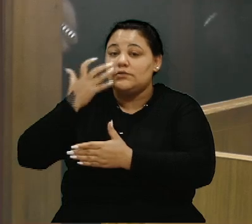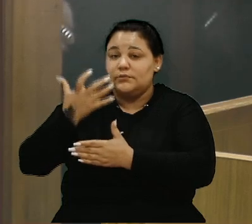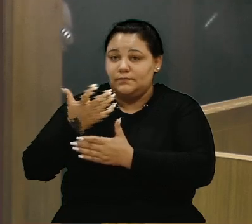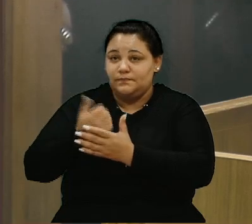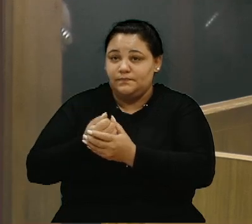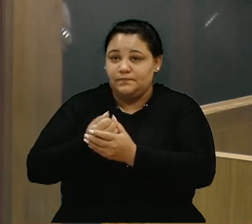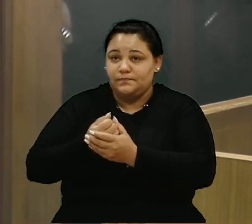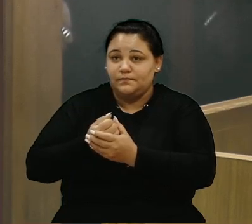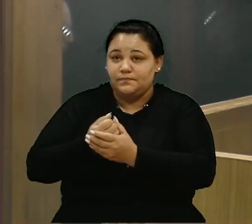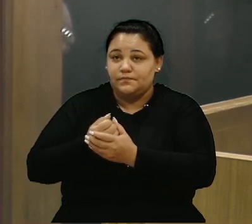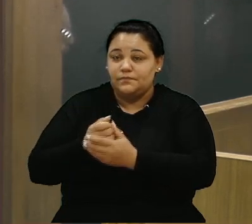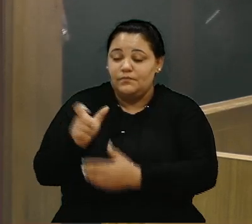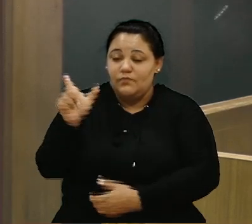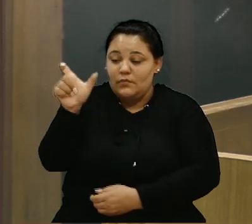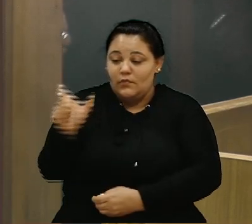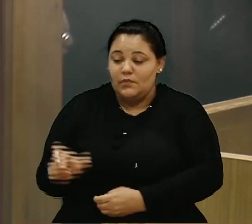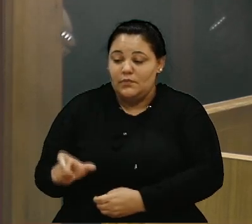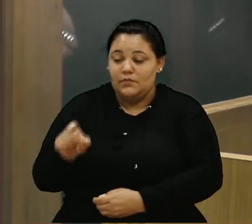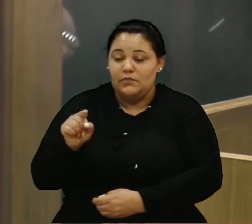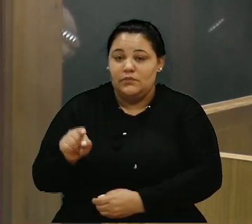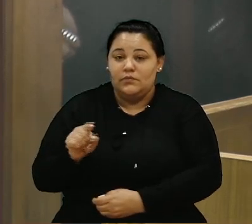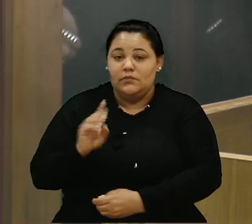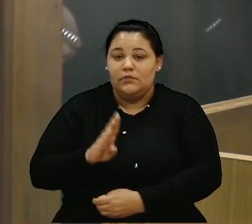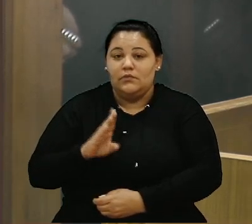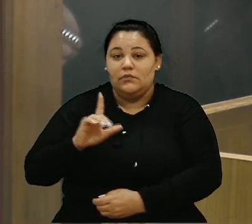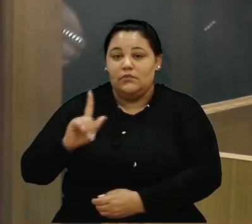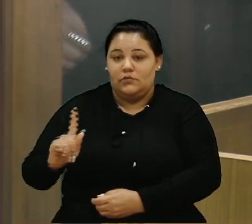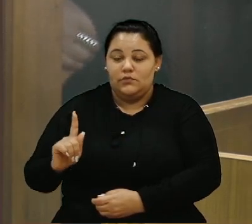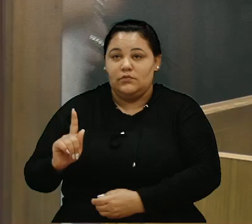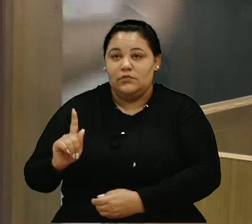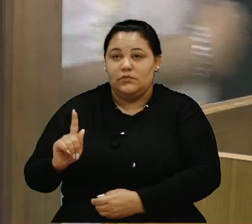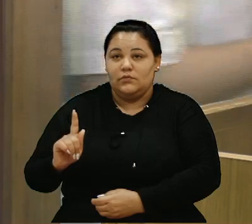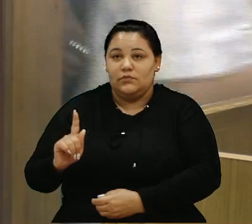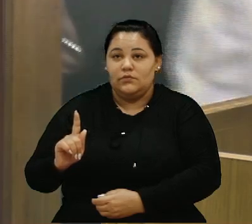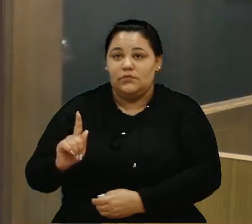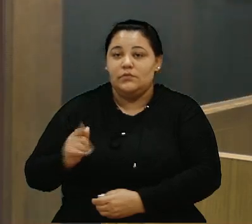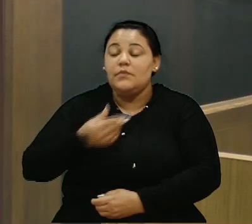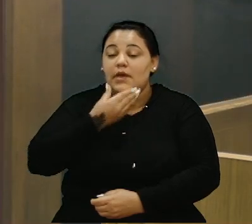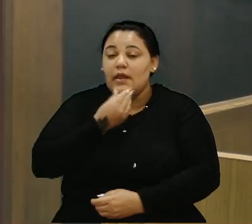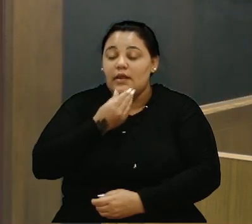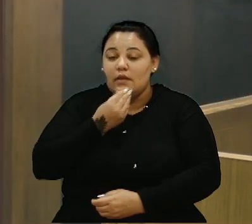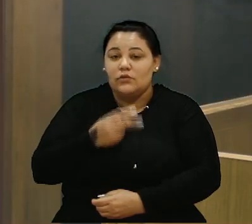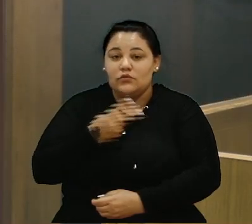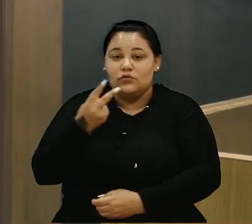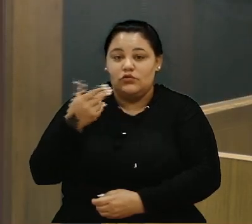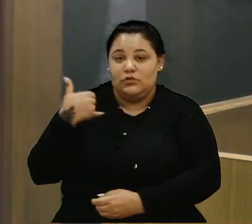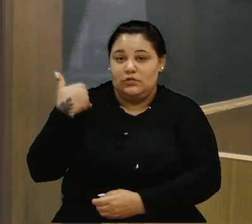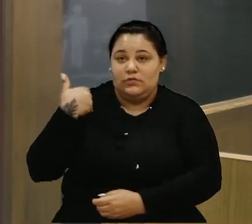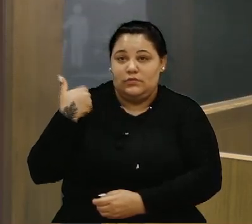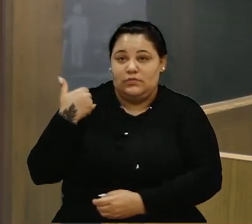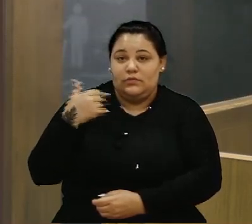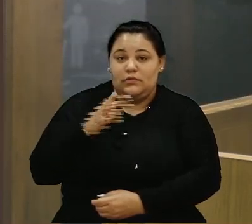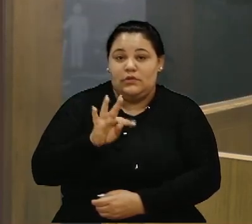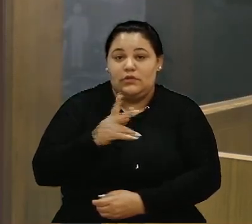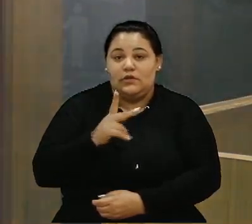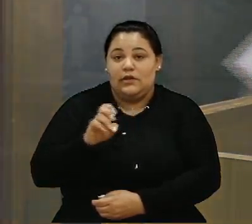de um cidadão, Bento Gonçalvense, o garotinho de 2 anos, Theo Damian.